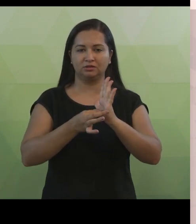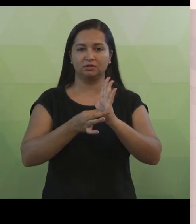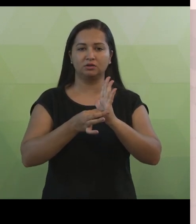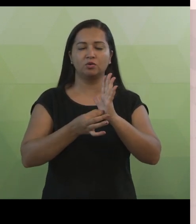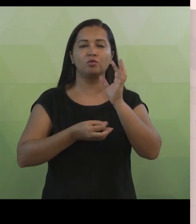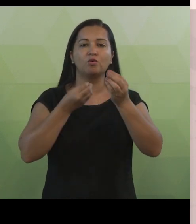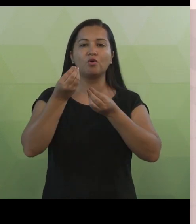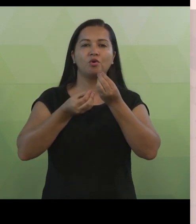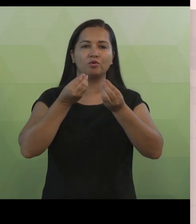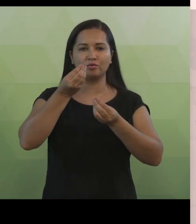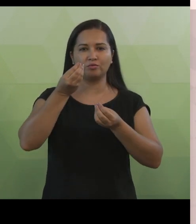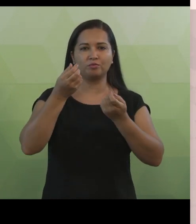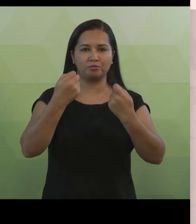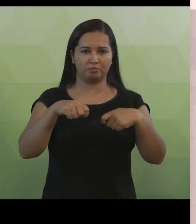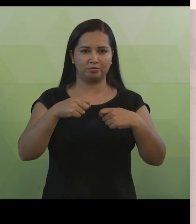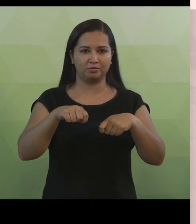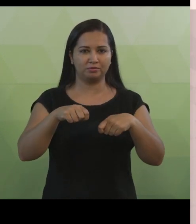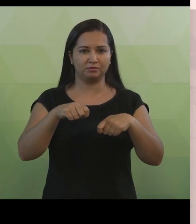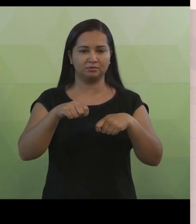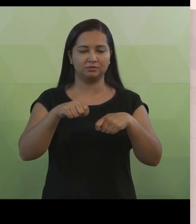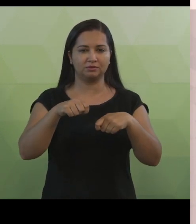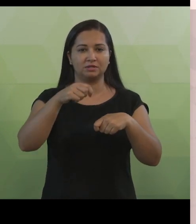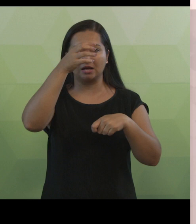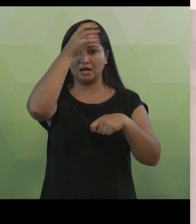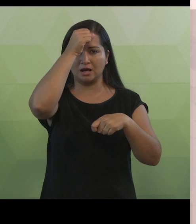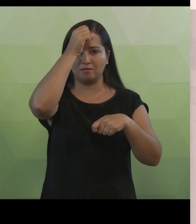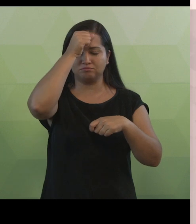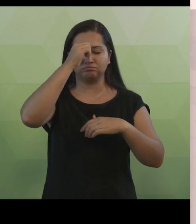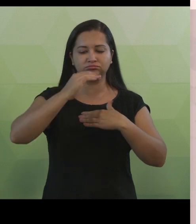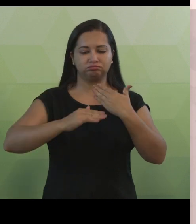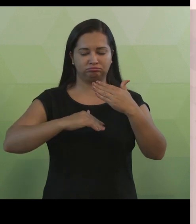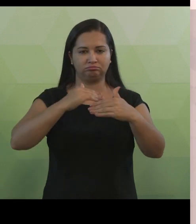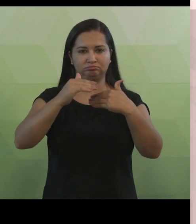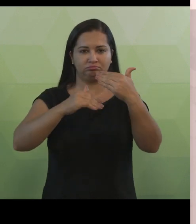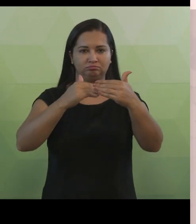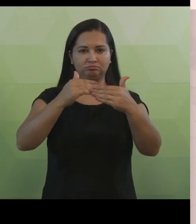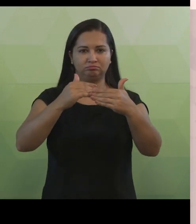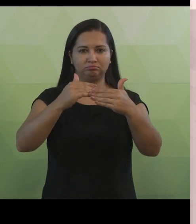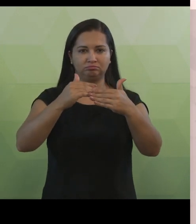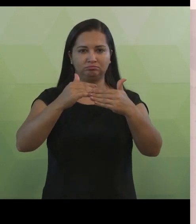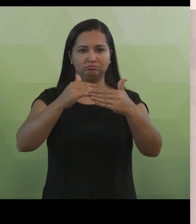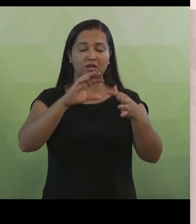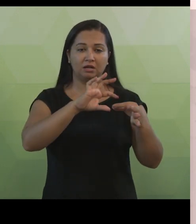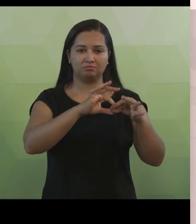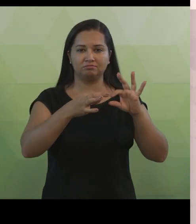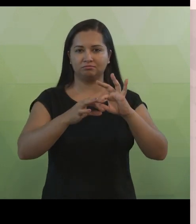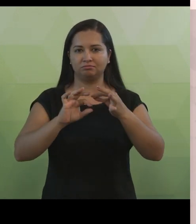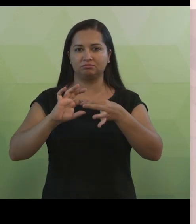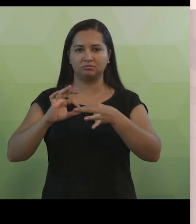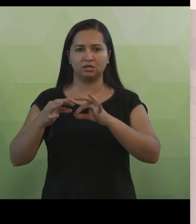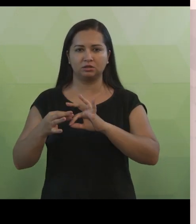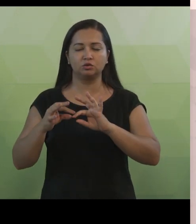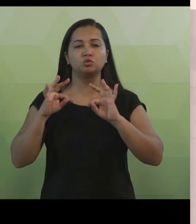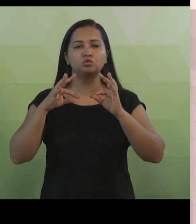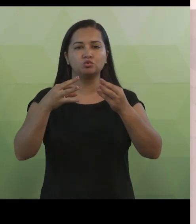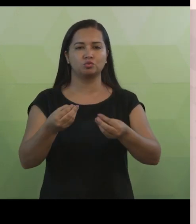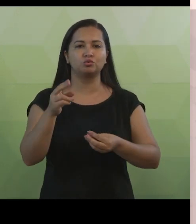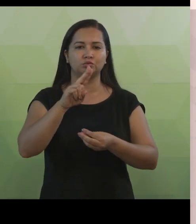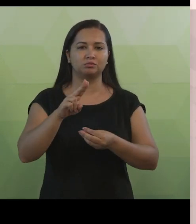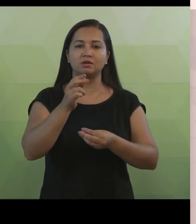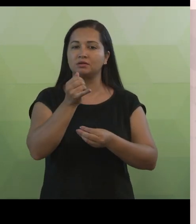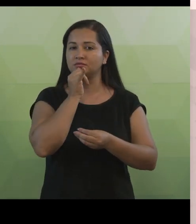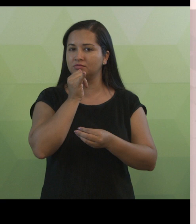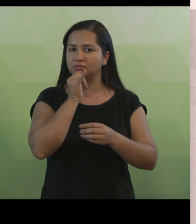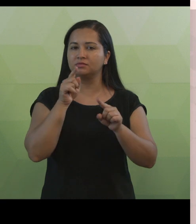para desenvolver nessa plataforma, as características básicas da linguagem e a sua sintaxe, tudo por meio de exemplos e